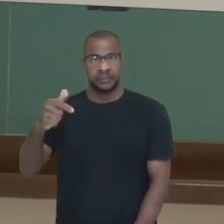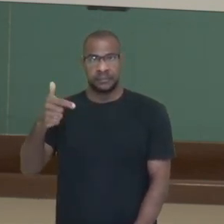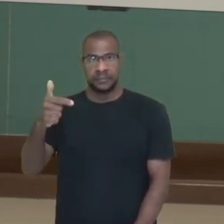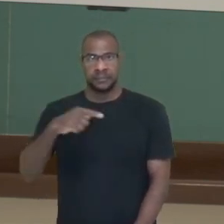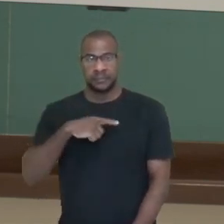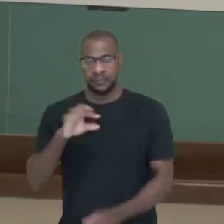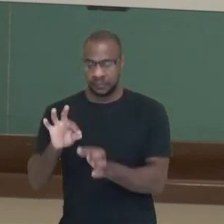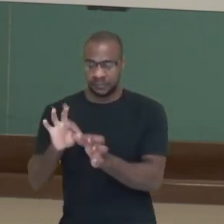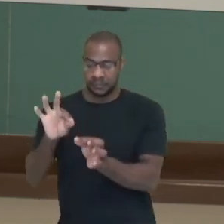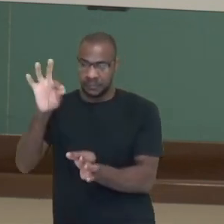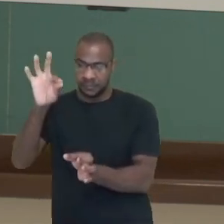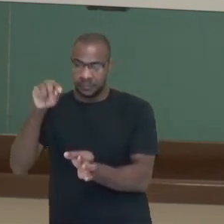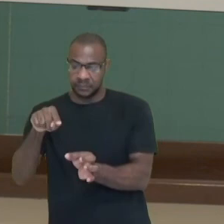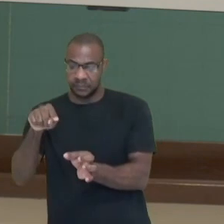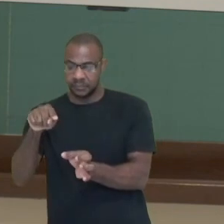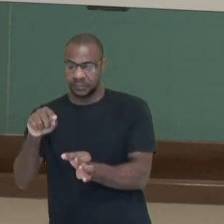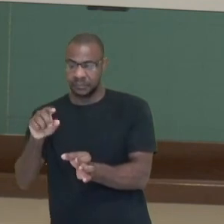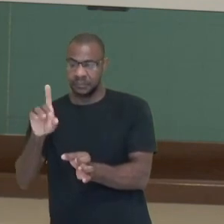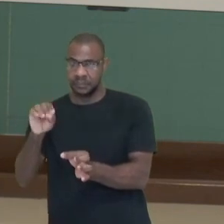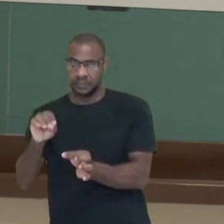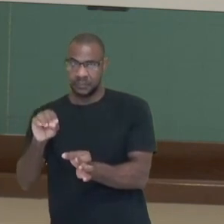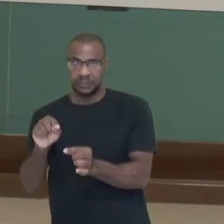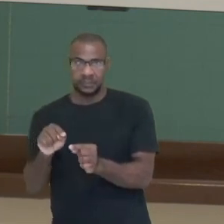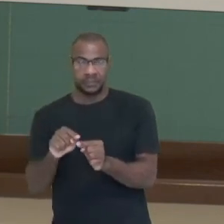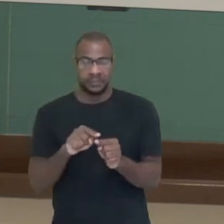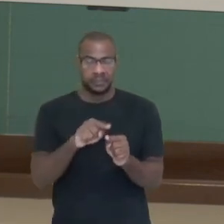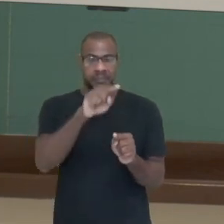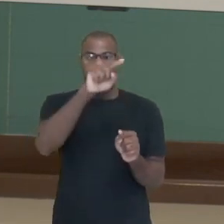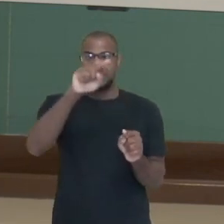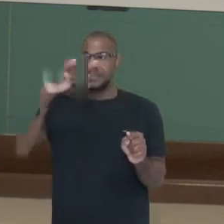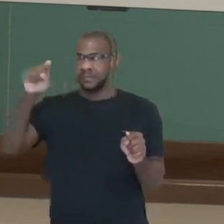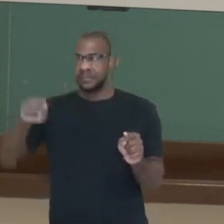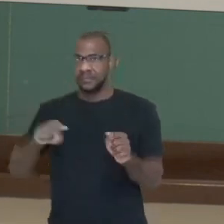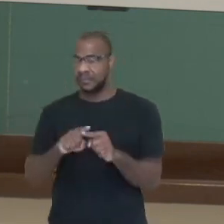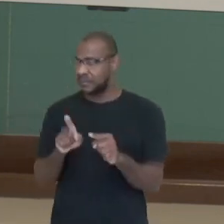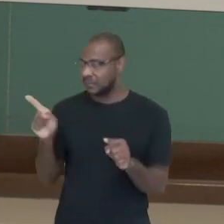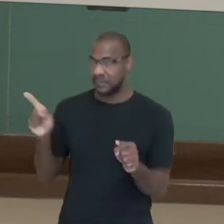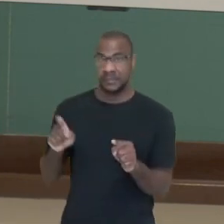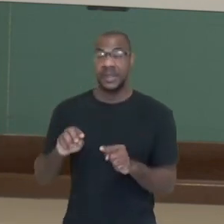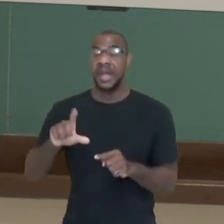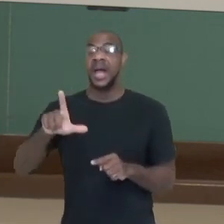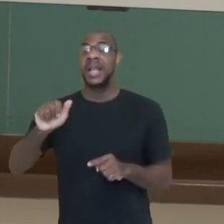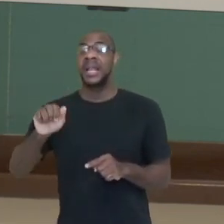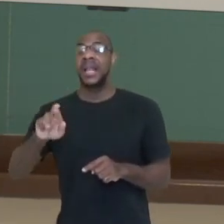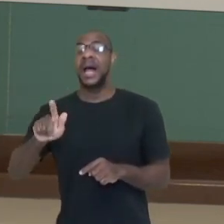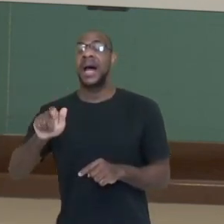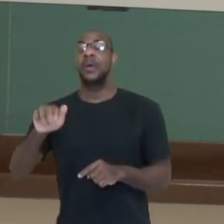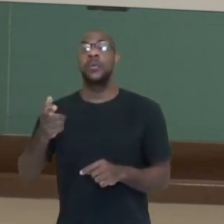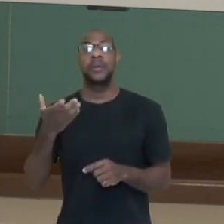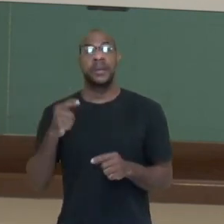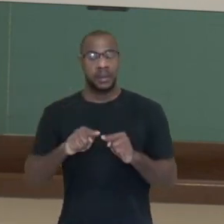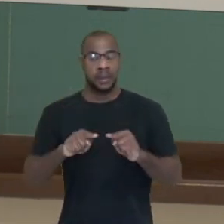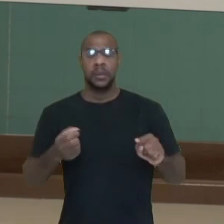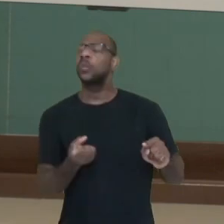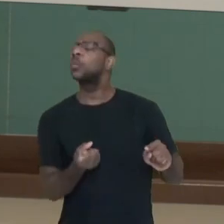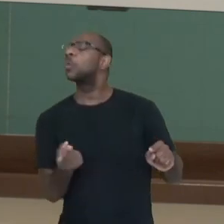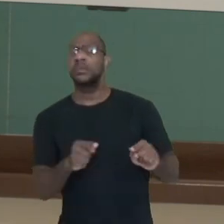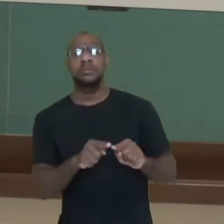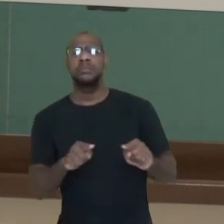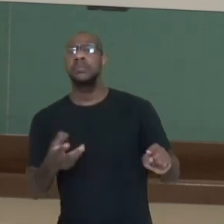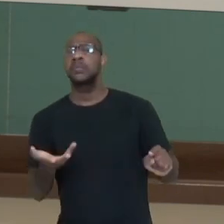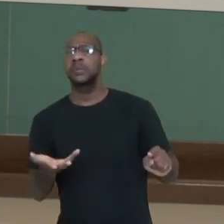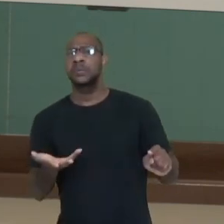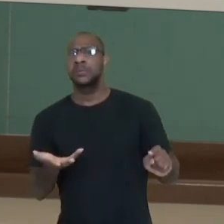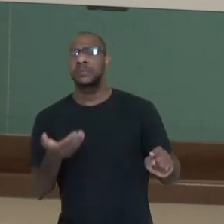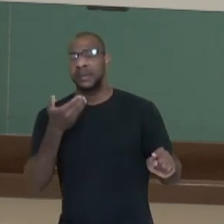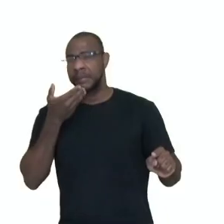altura mede 10, qual é a medida da sua largura? Não esqueçam, largura é esse pedaço aqui, né? Vamos lá, aqui é tranquilo,